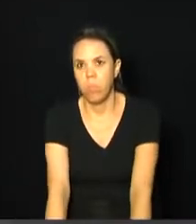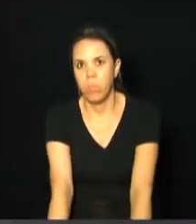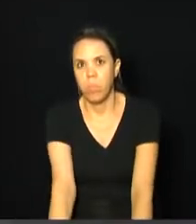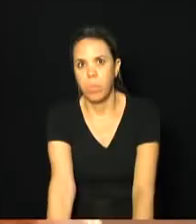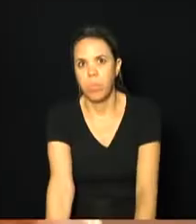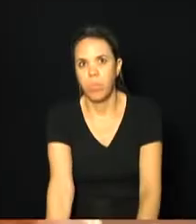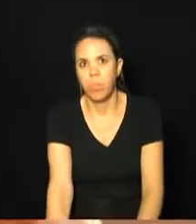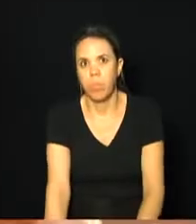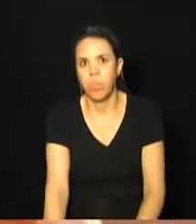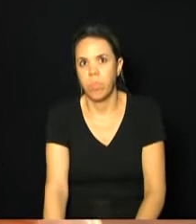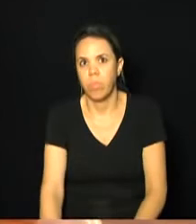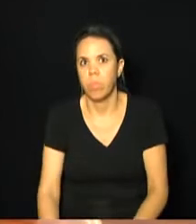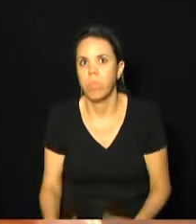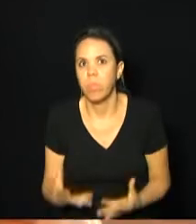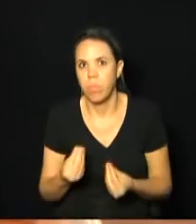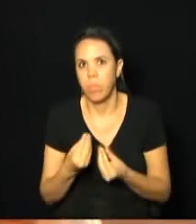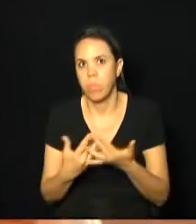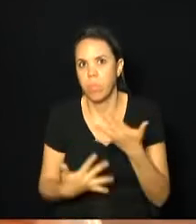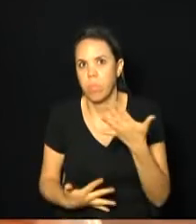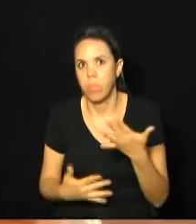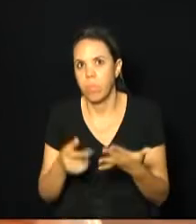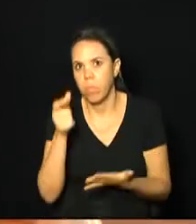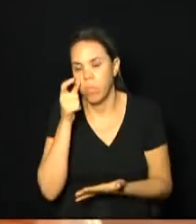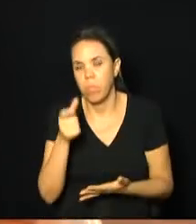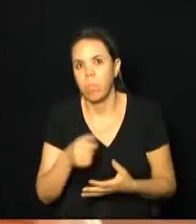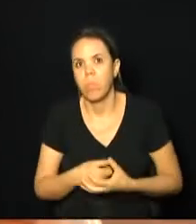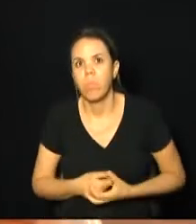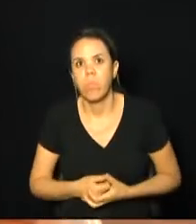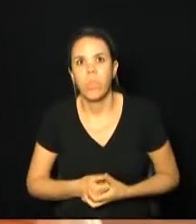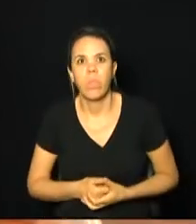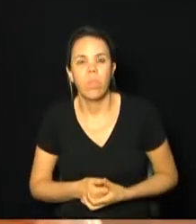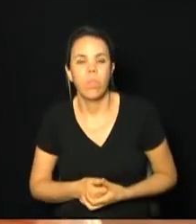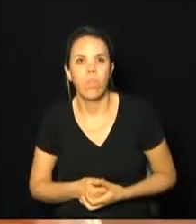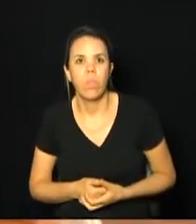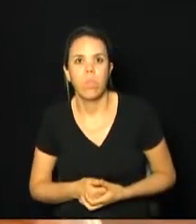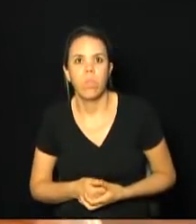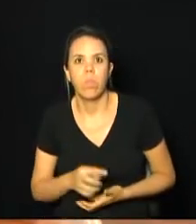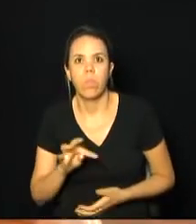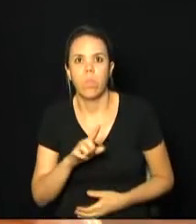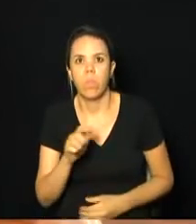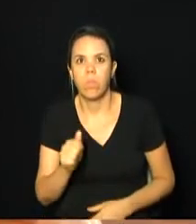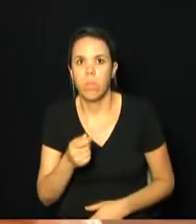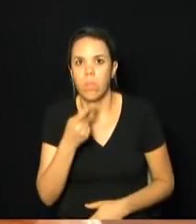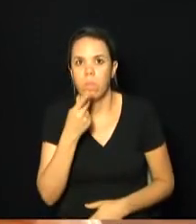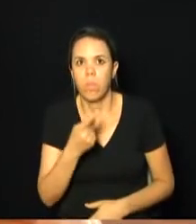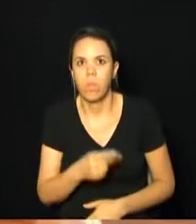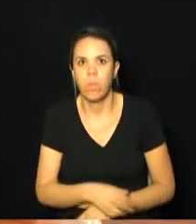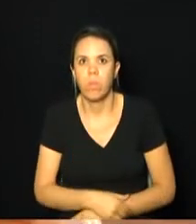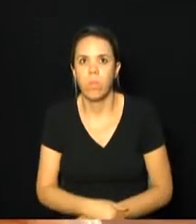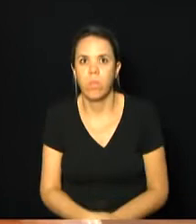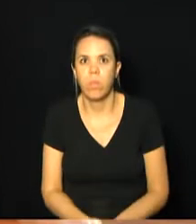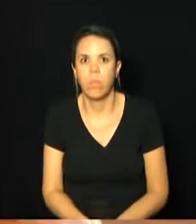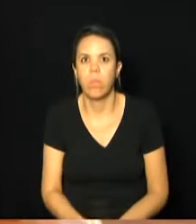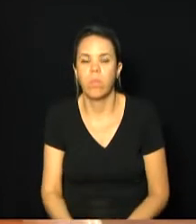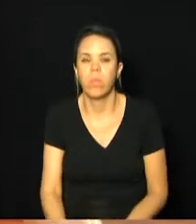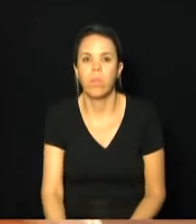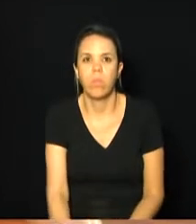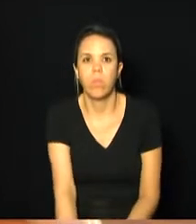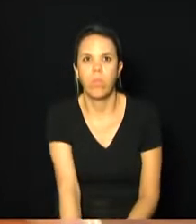A gente tem bastante coisa para ver, né? Tereza, quer falar alguma coisa? Não?